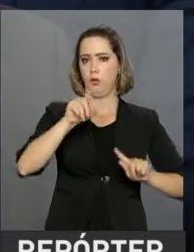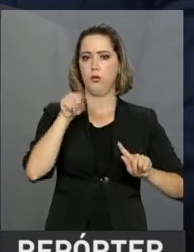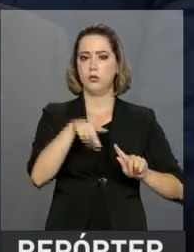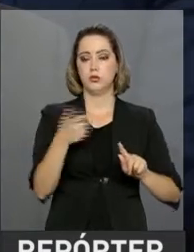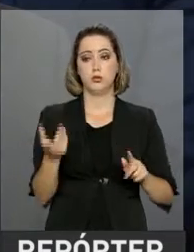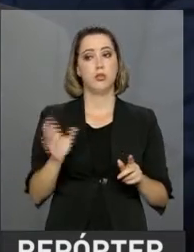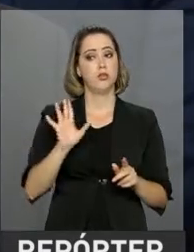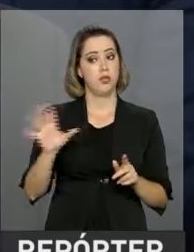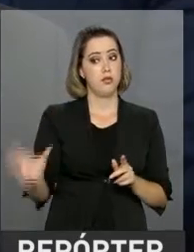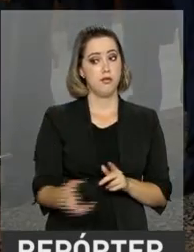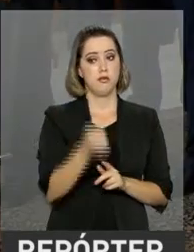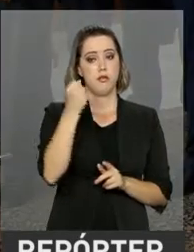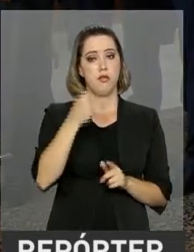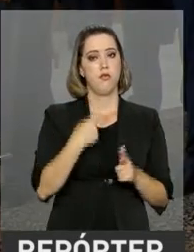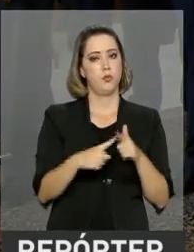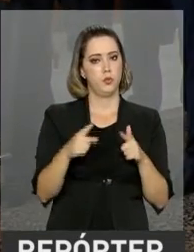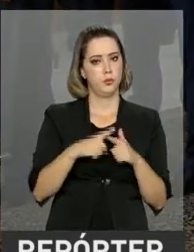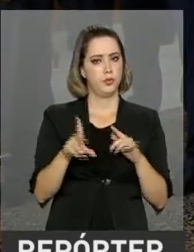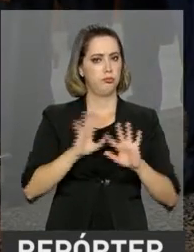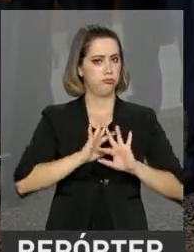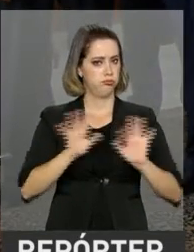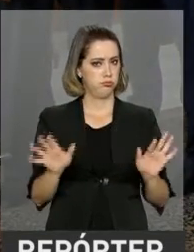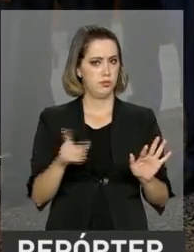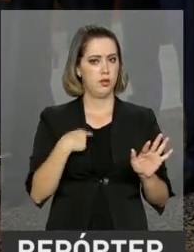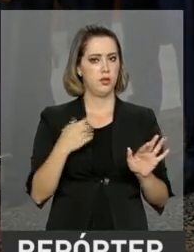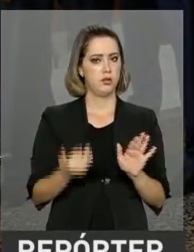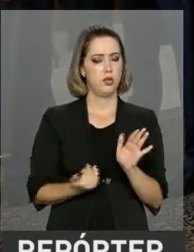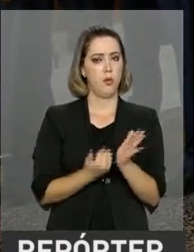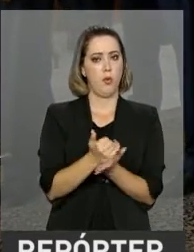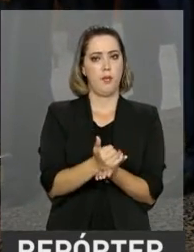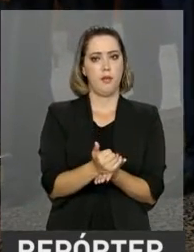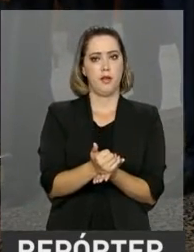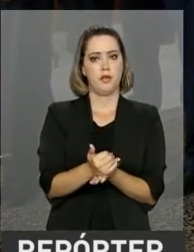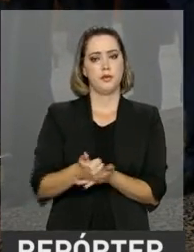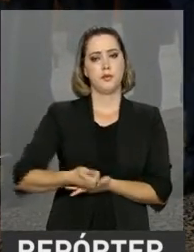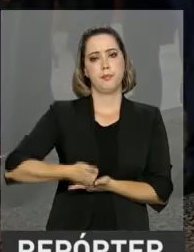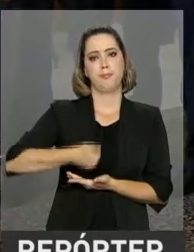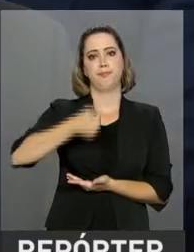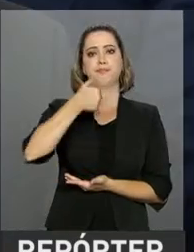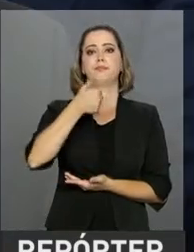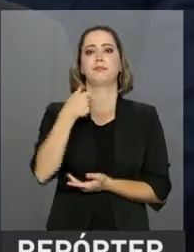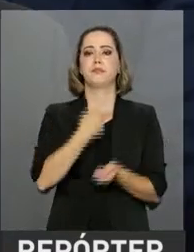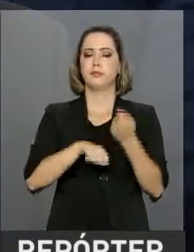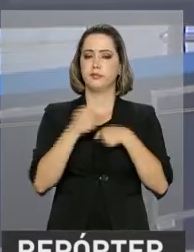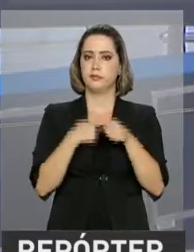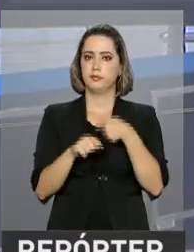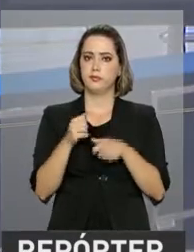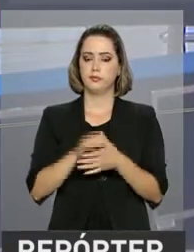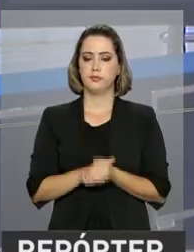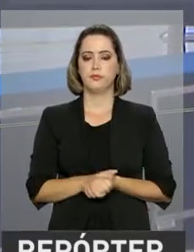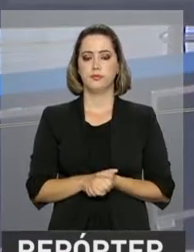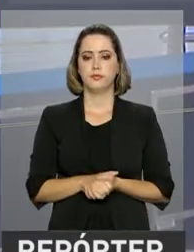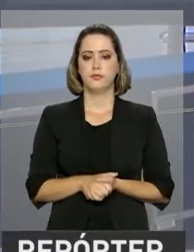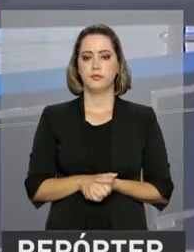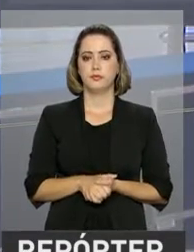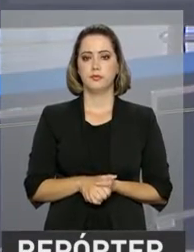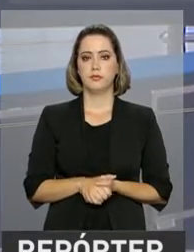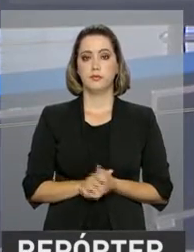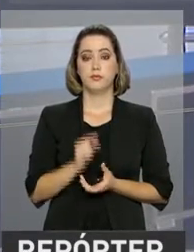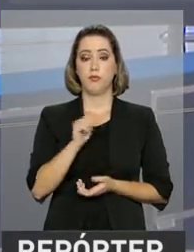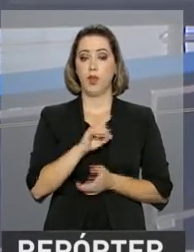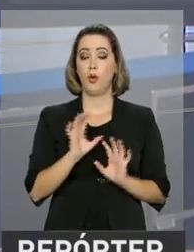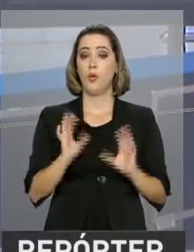da recessão e volto a dizer começar a dar os primeiros sinais positivos na economia em um